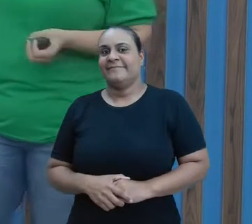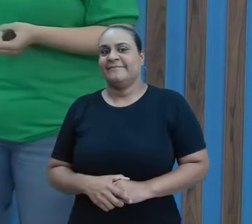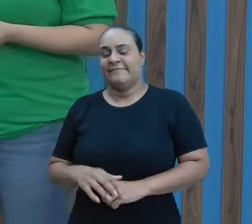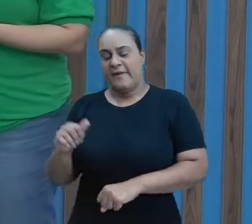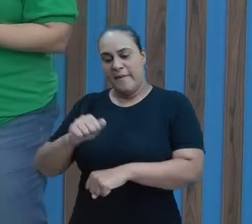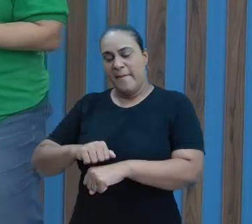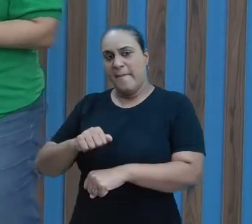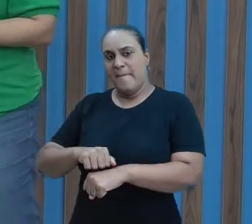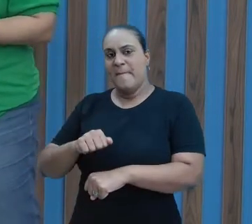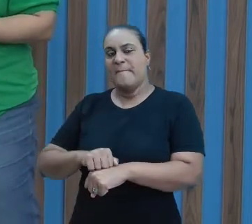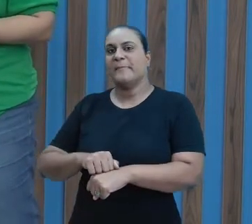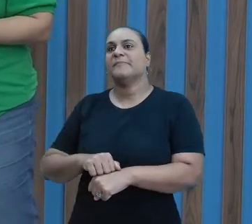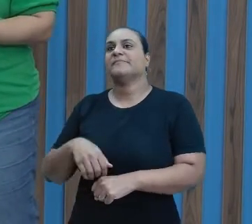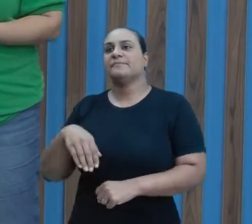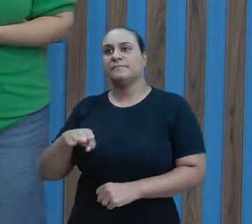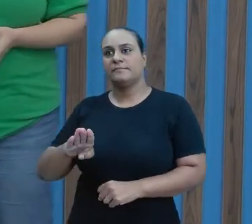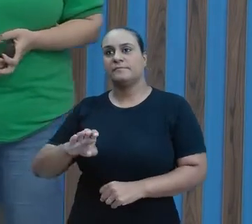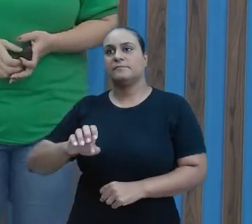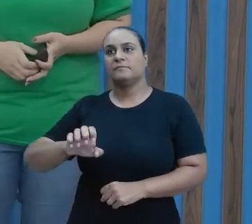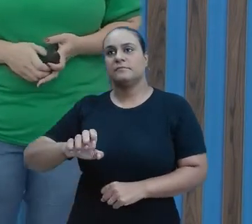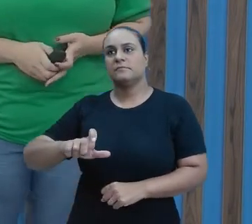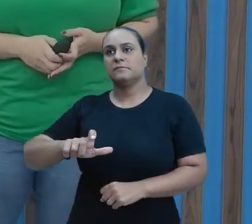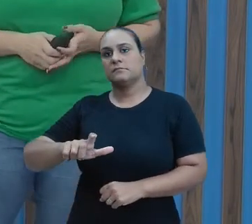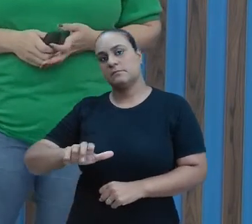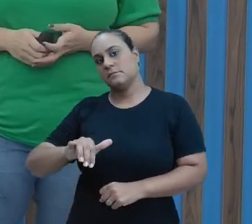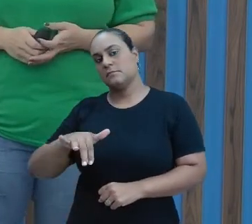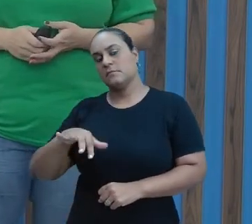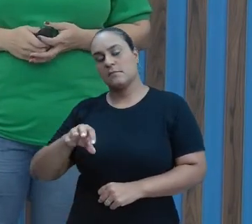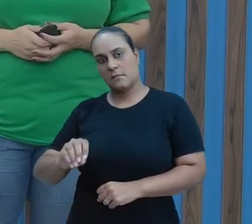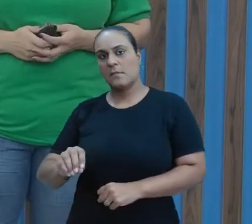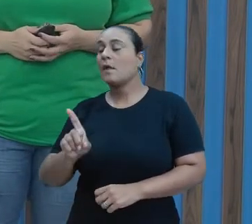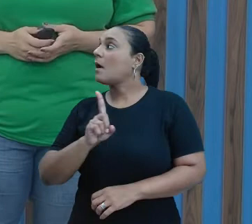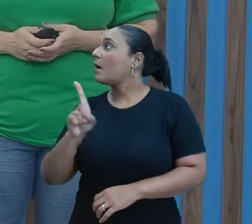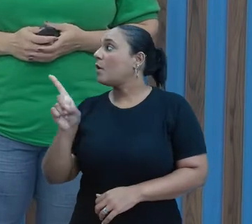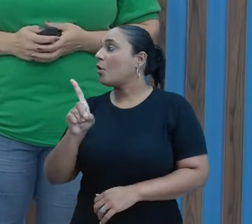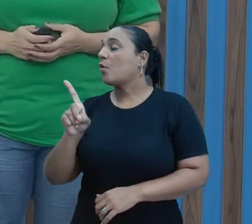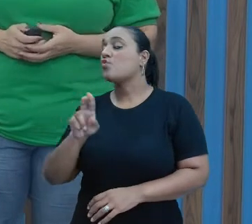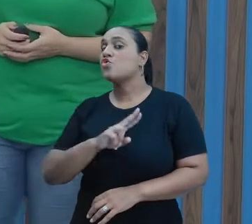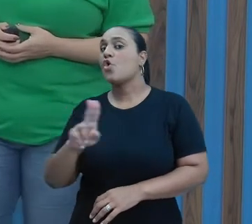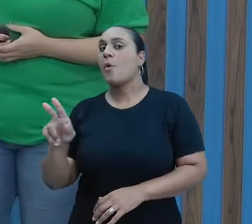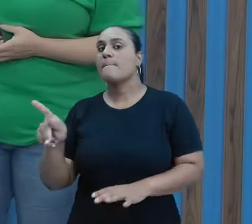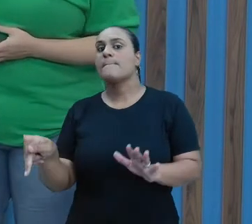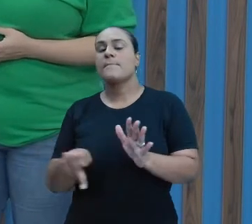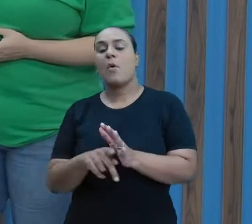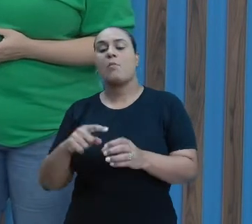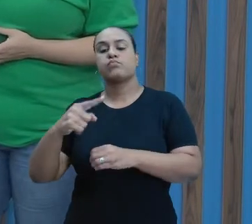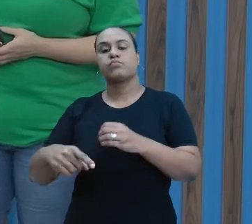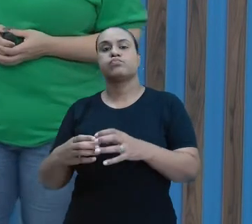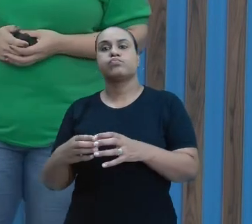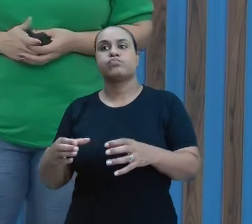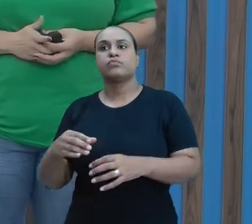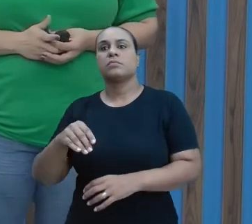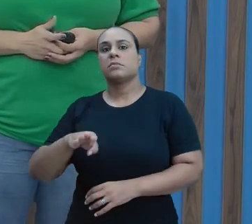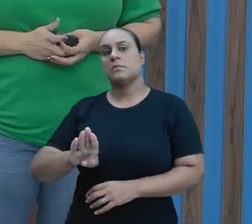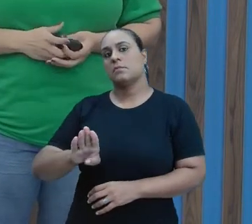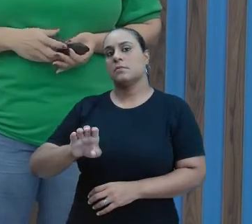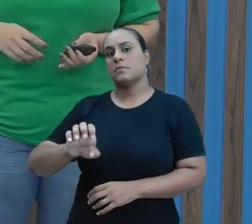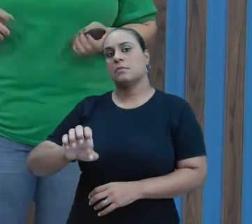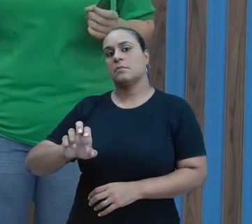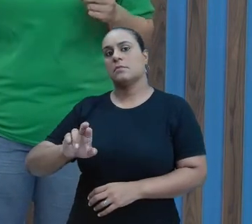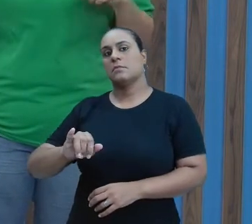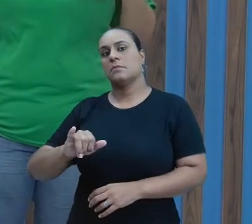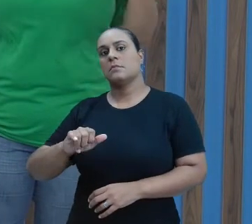berilo, o elemento químico berílio, tá? Olha que interessante, Pois é, isso vai depender muito